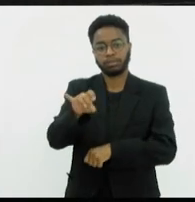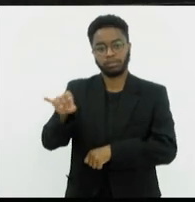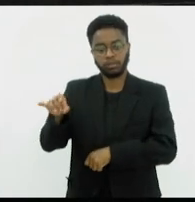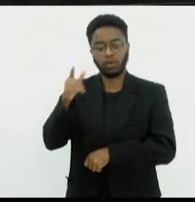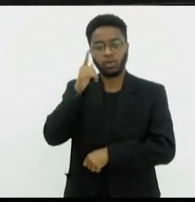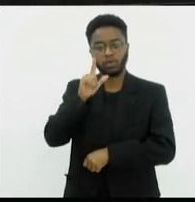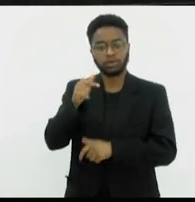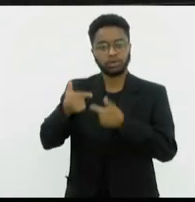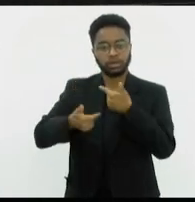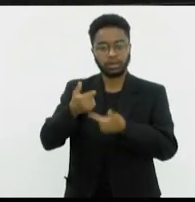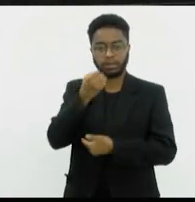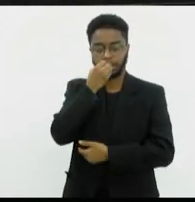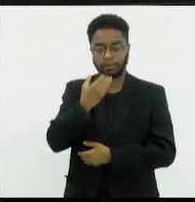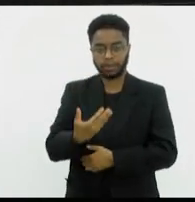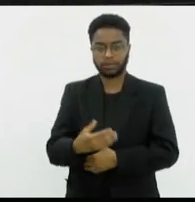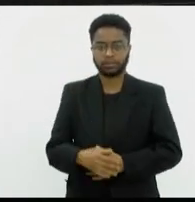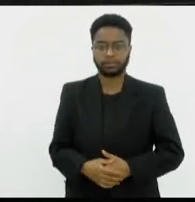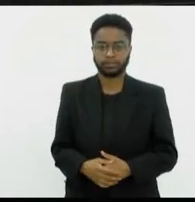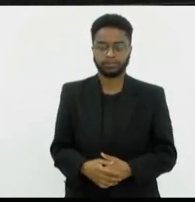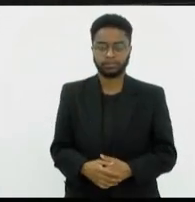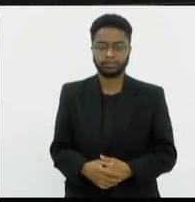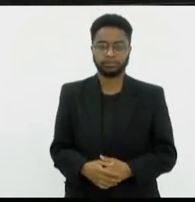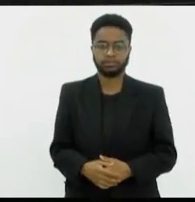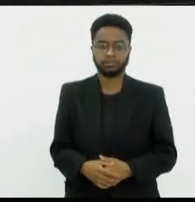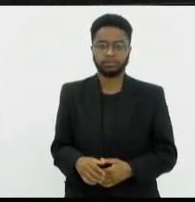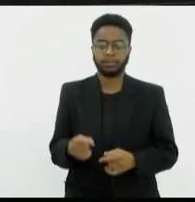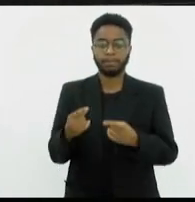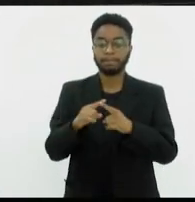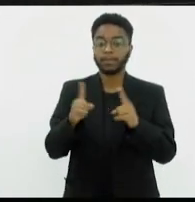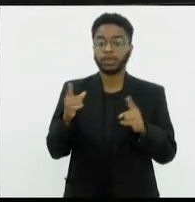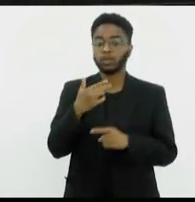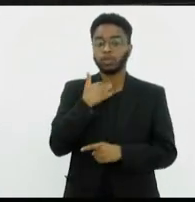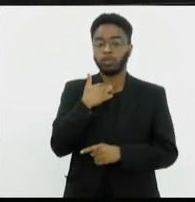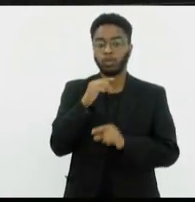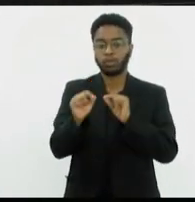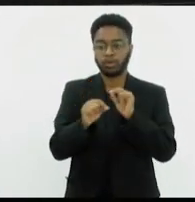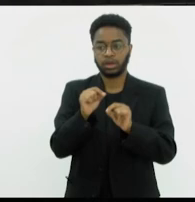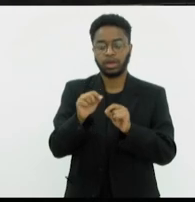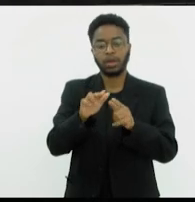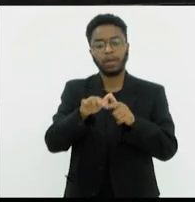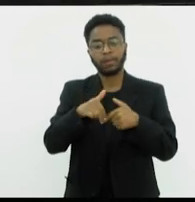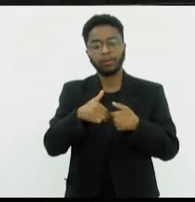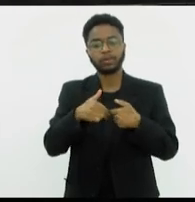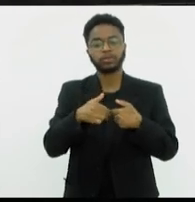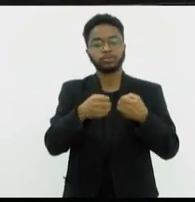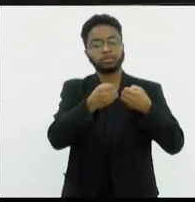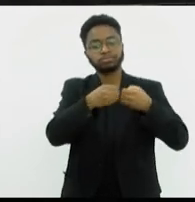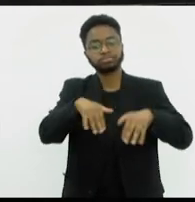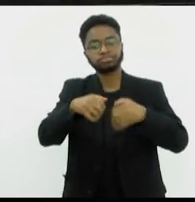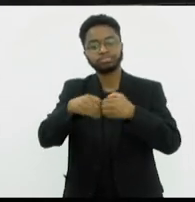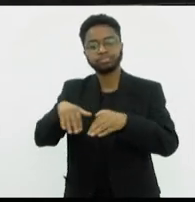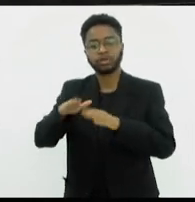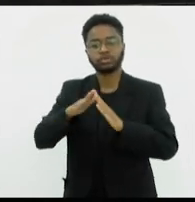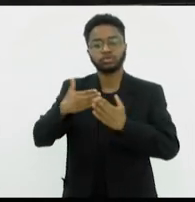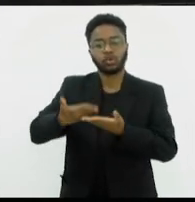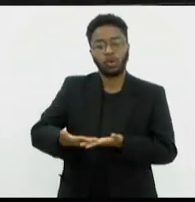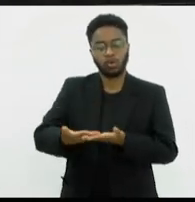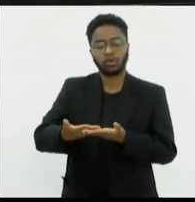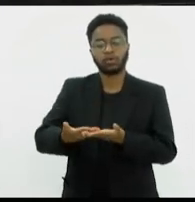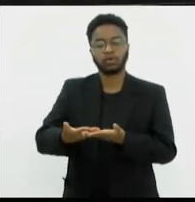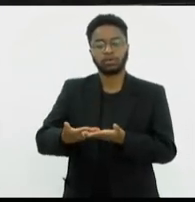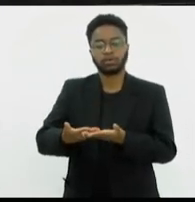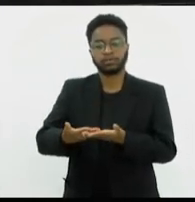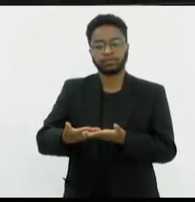desempenhem um bom trabalho. Não pode, é diante de uma precarização, e essa